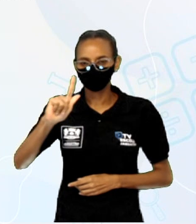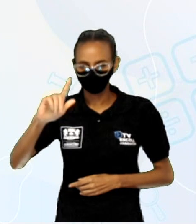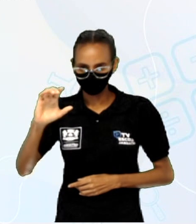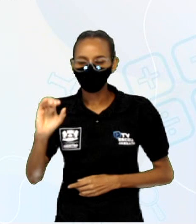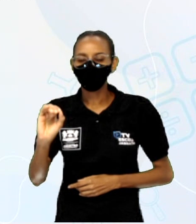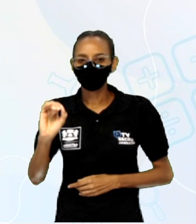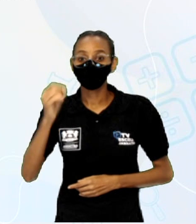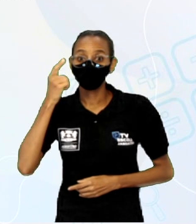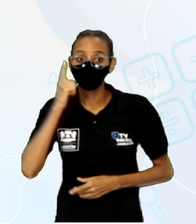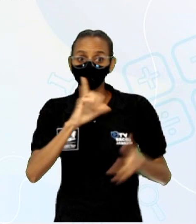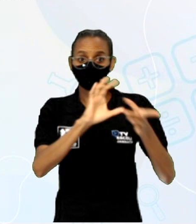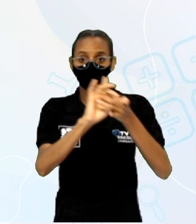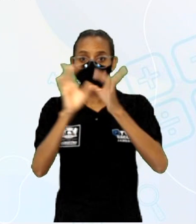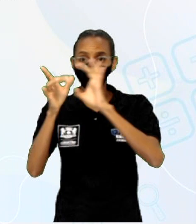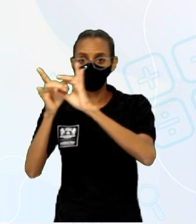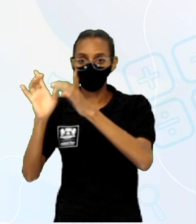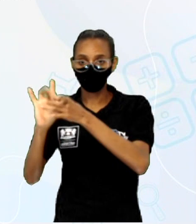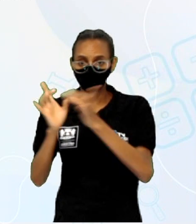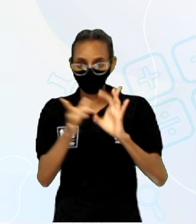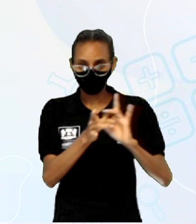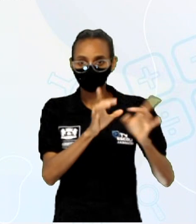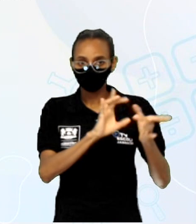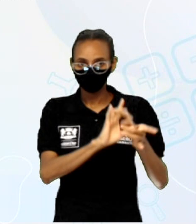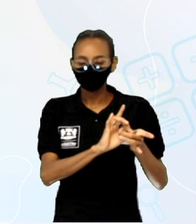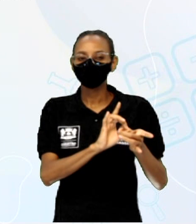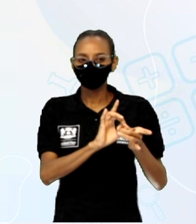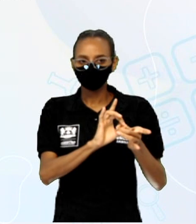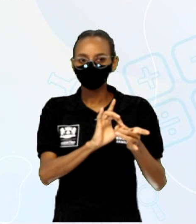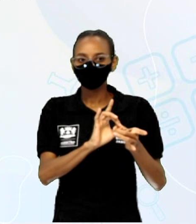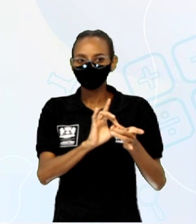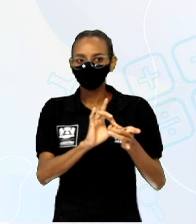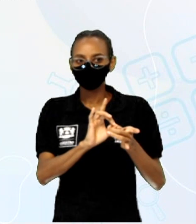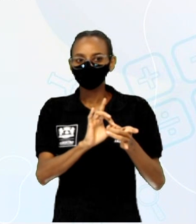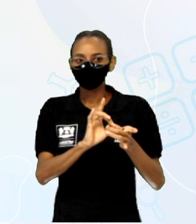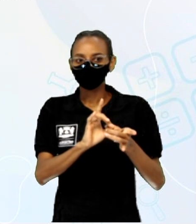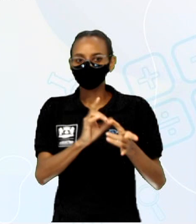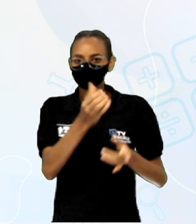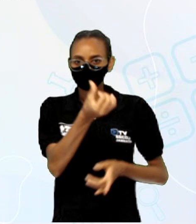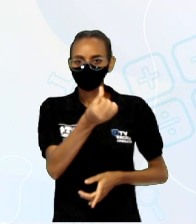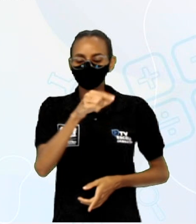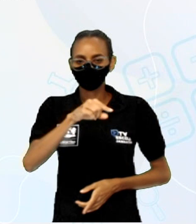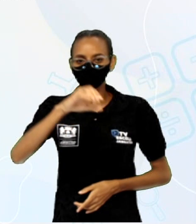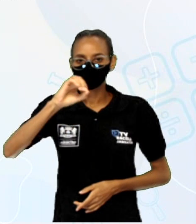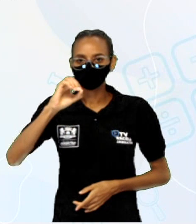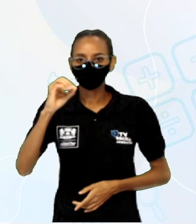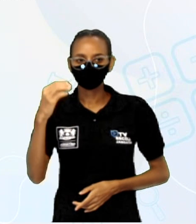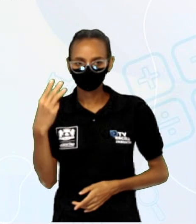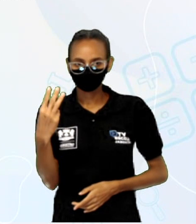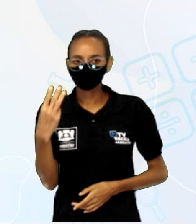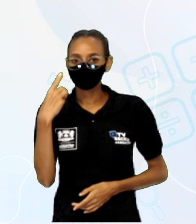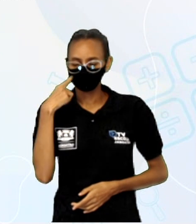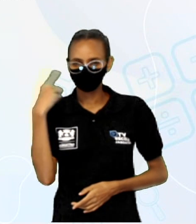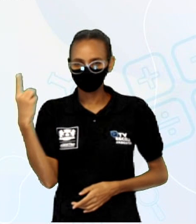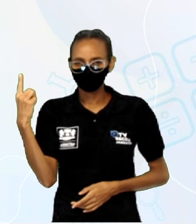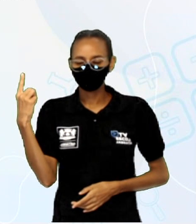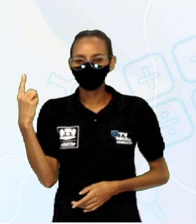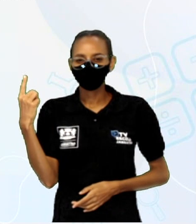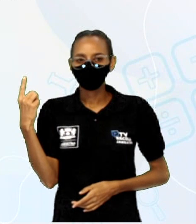olímpico. 6,03 metros. Esse é o recorde olímpico hoje. né? O recorde mundial é